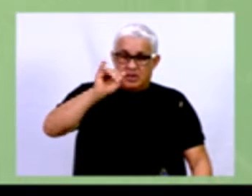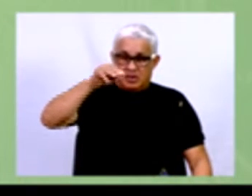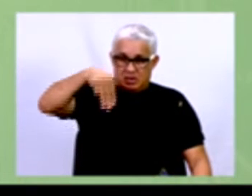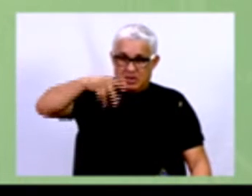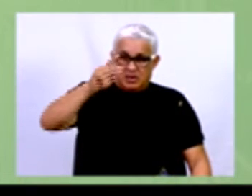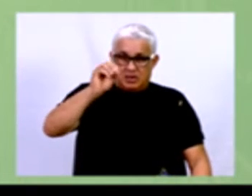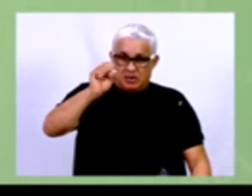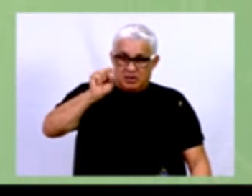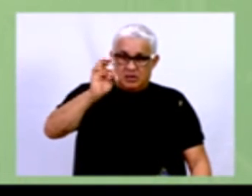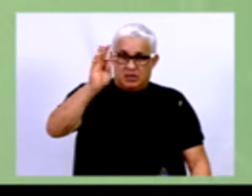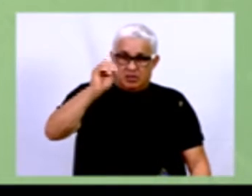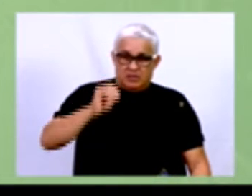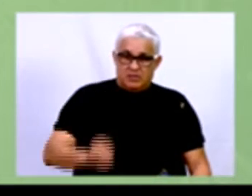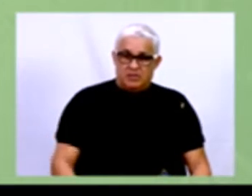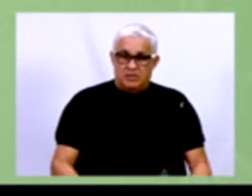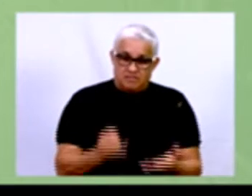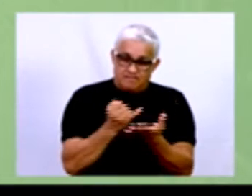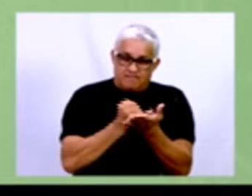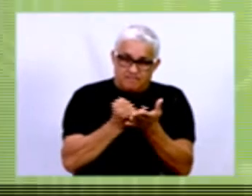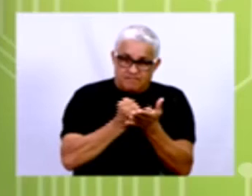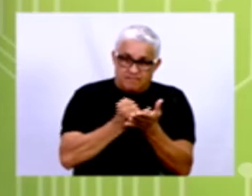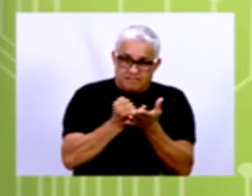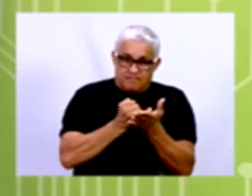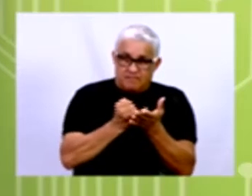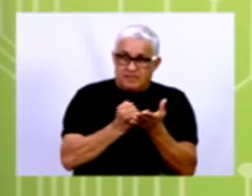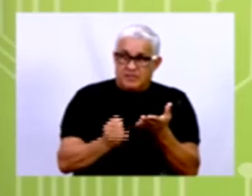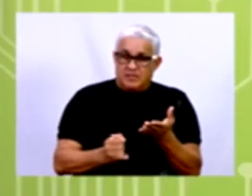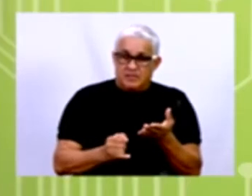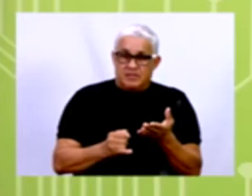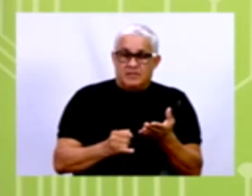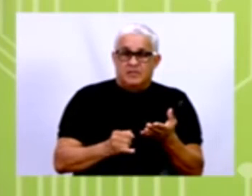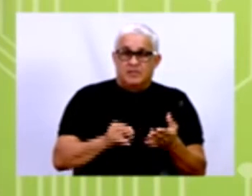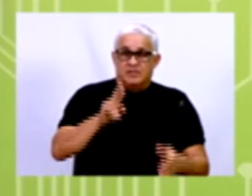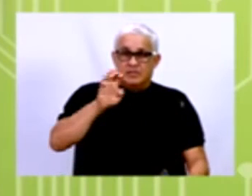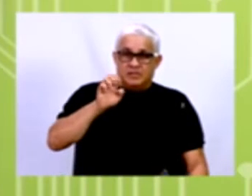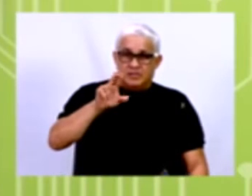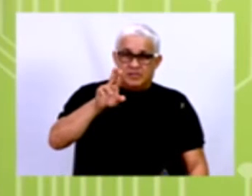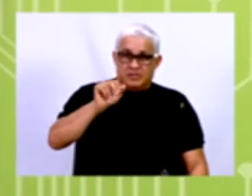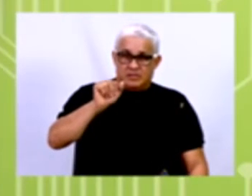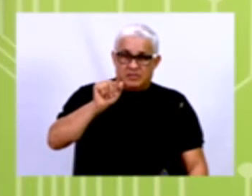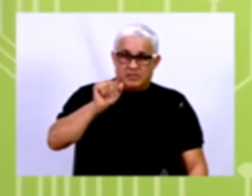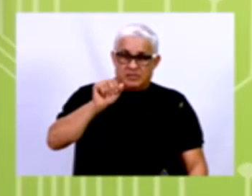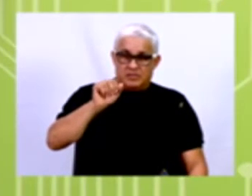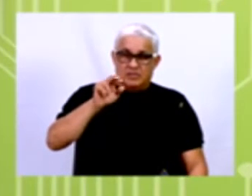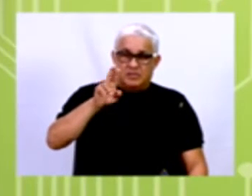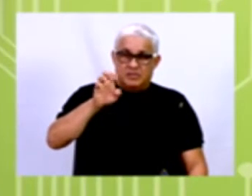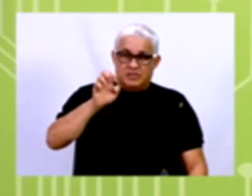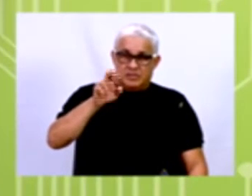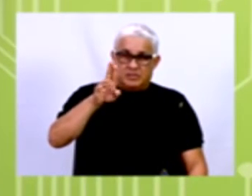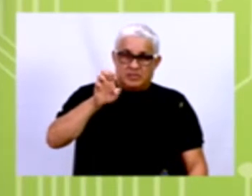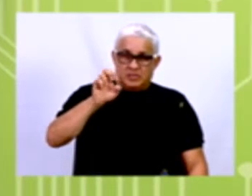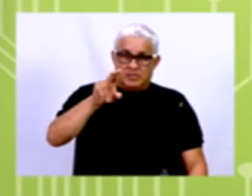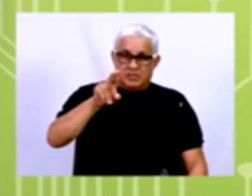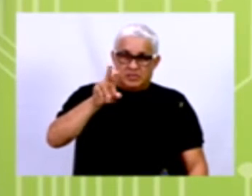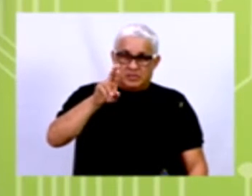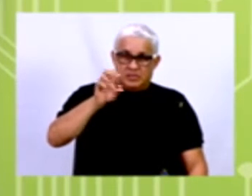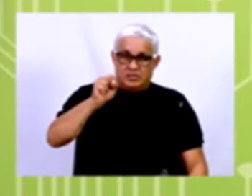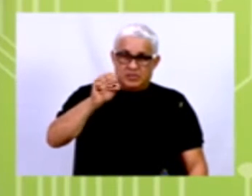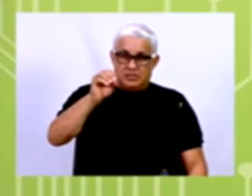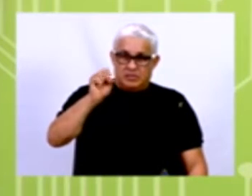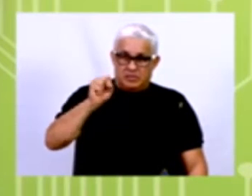processo produtivo, aquele volume de recursos que ele arrecada em forma de impostos saem do